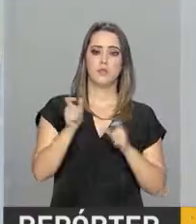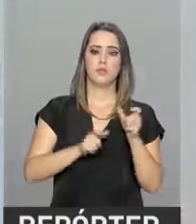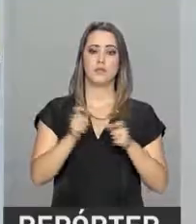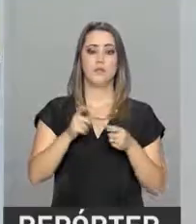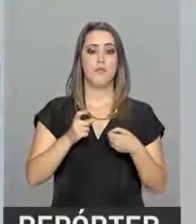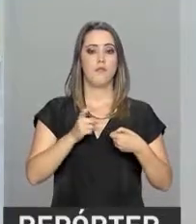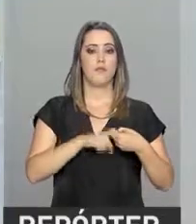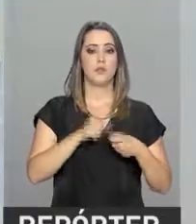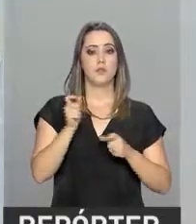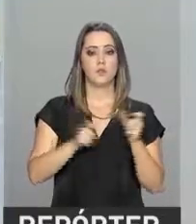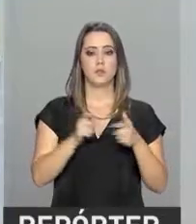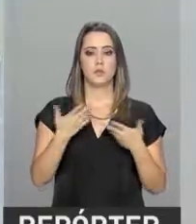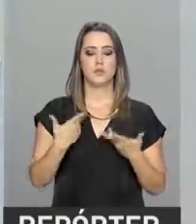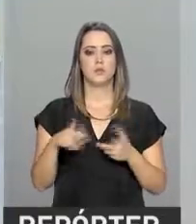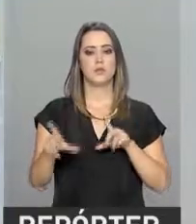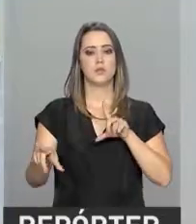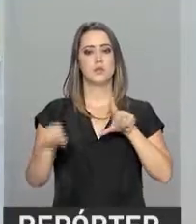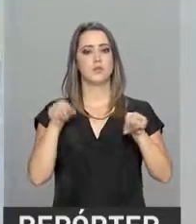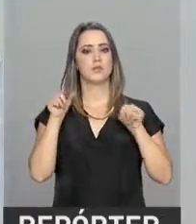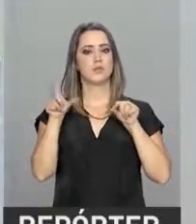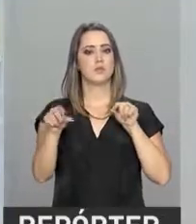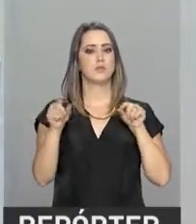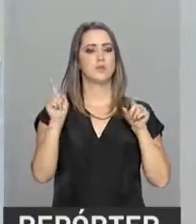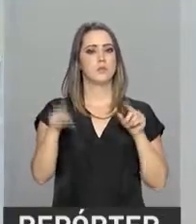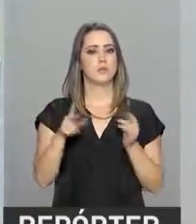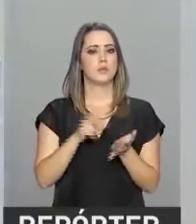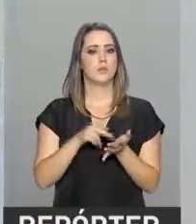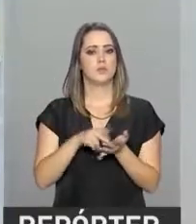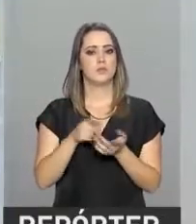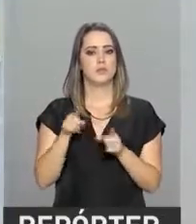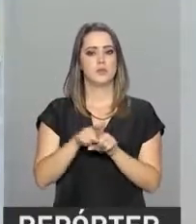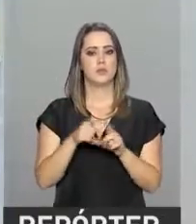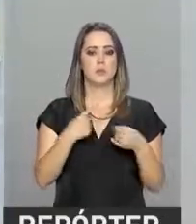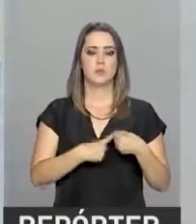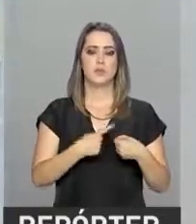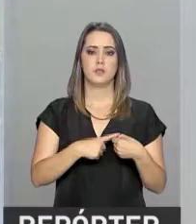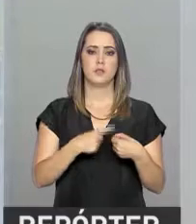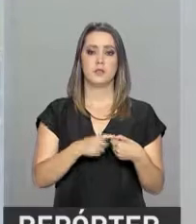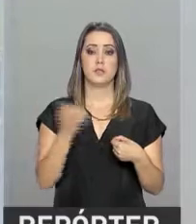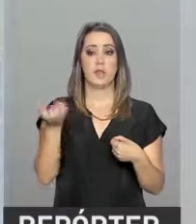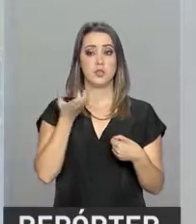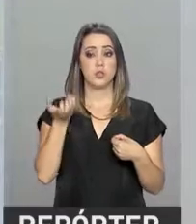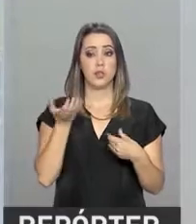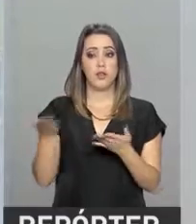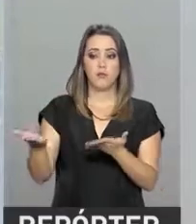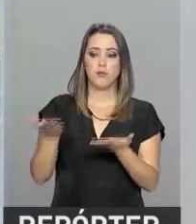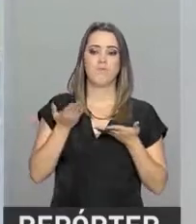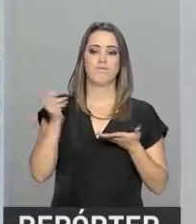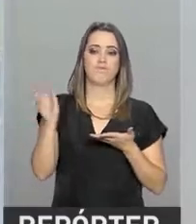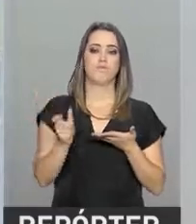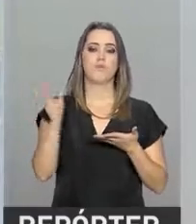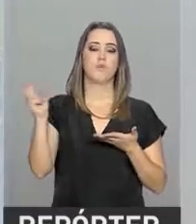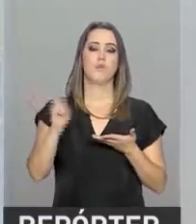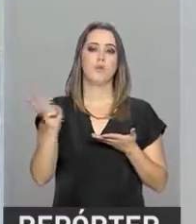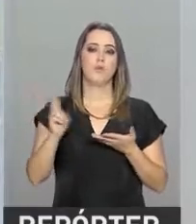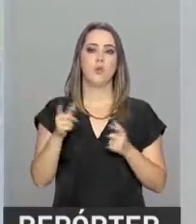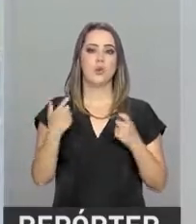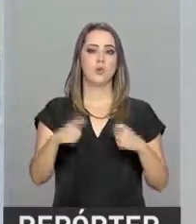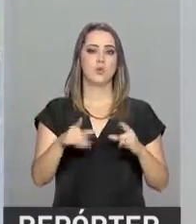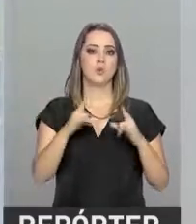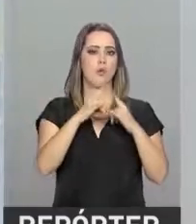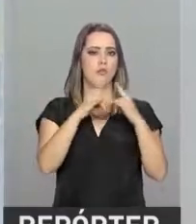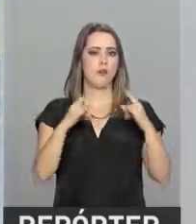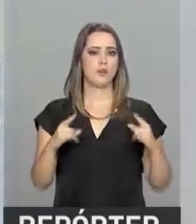imigrantes a escolha é na verdade ela é definida pelas cidades receptoras é tanto os abrigos